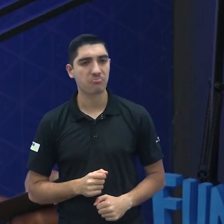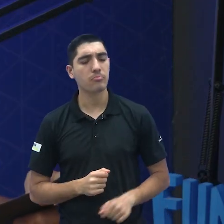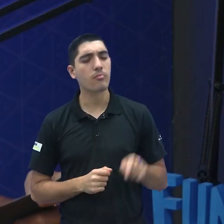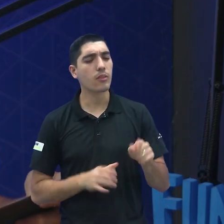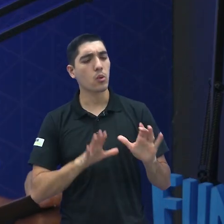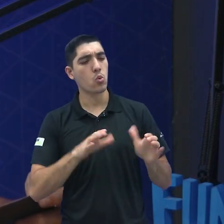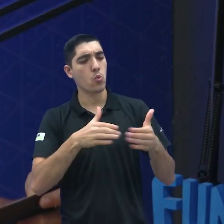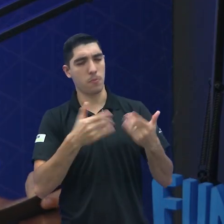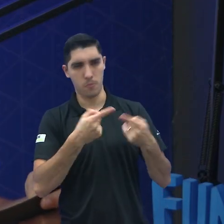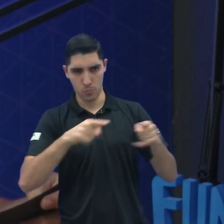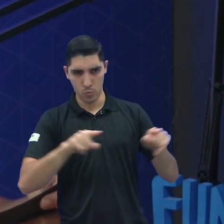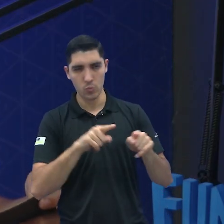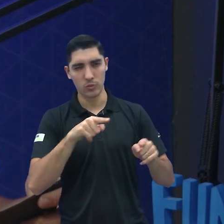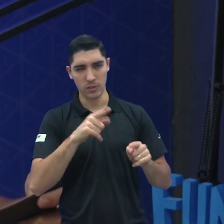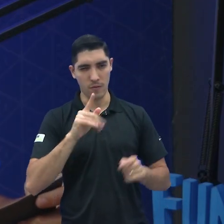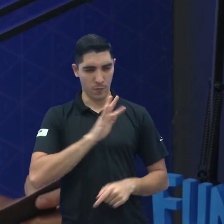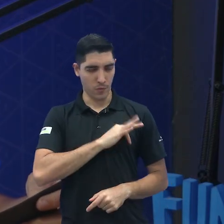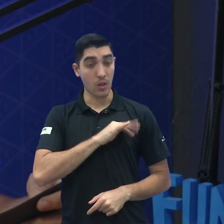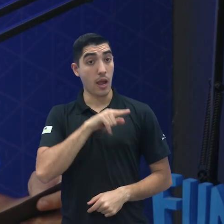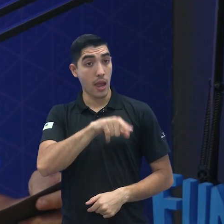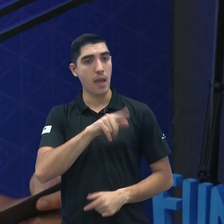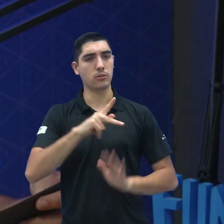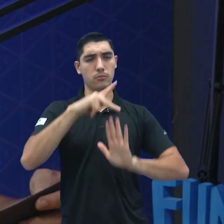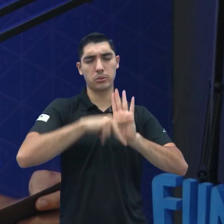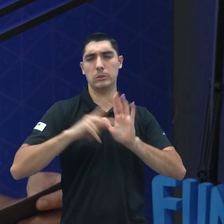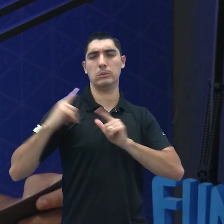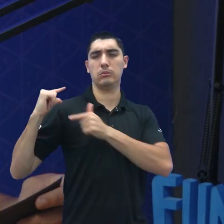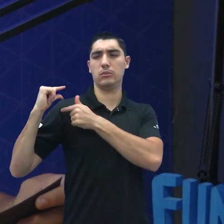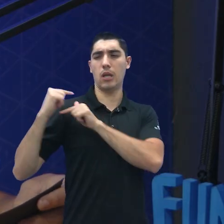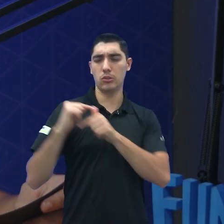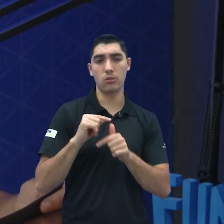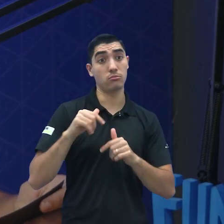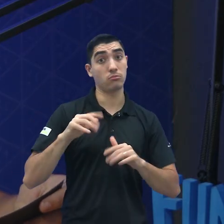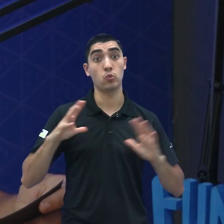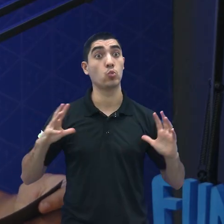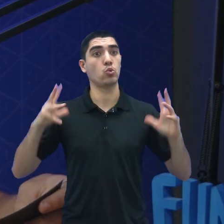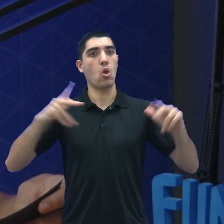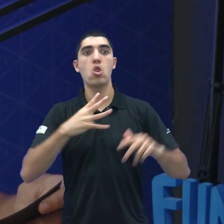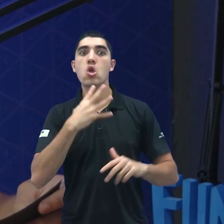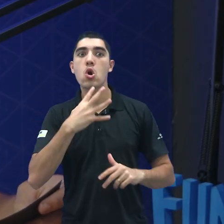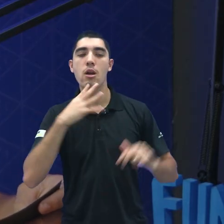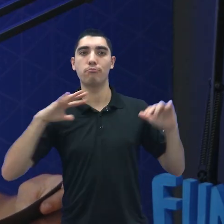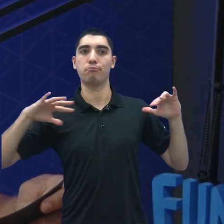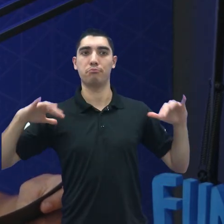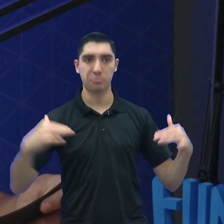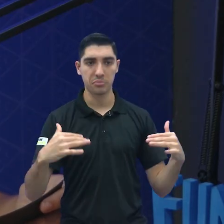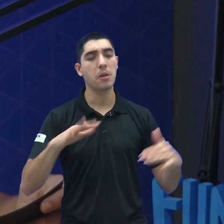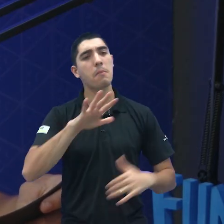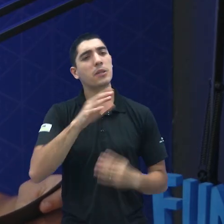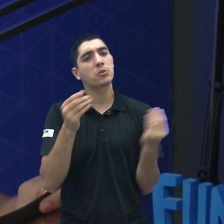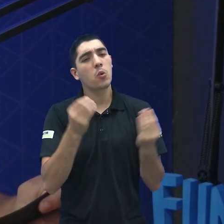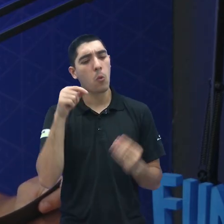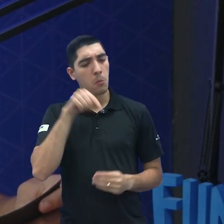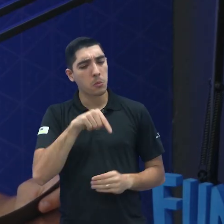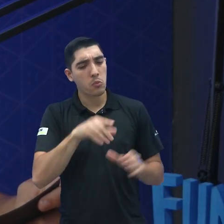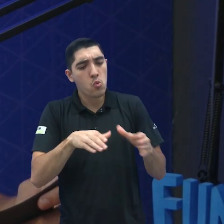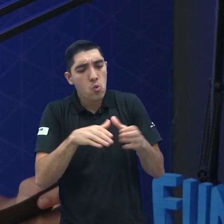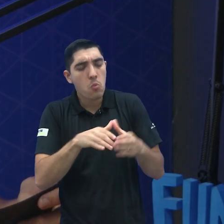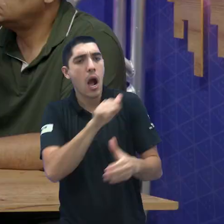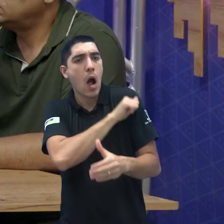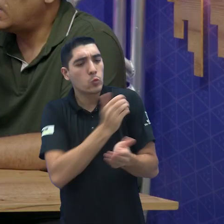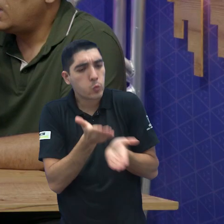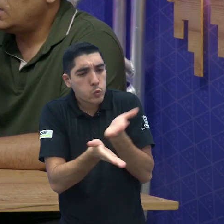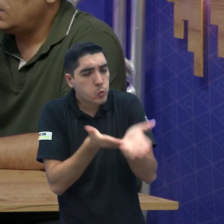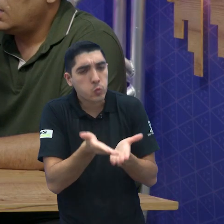banda da Fundais é um dos projetos mais tradicionais e reconhecidos da Fundais. Como que funciona o trabalho com os alunos e com quem participa